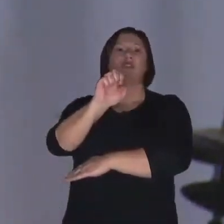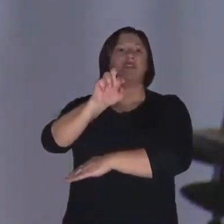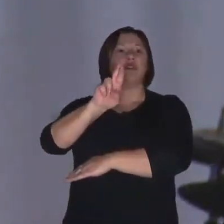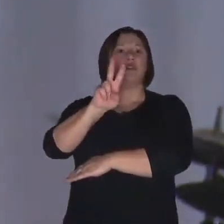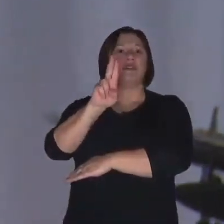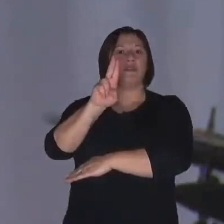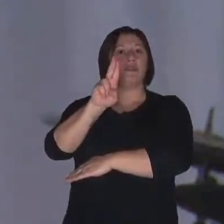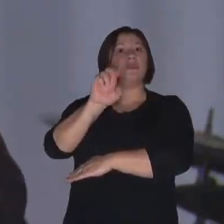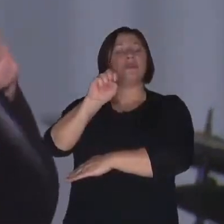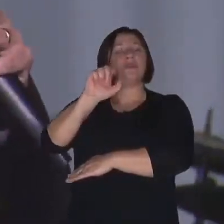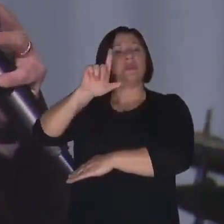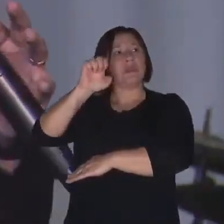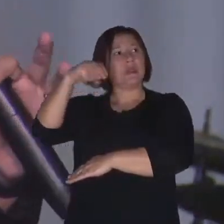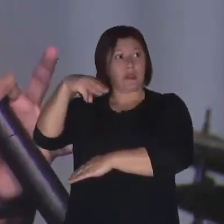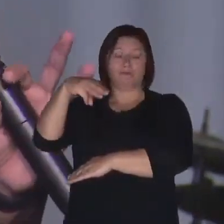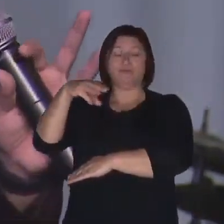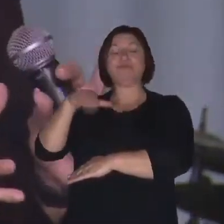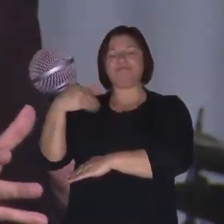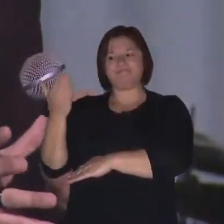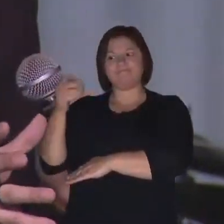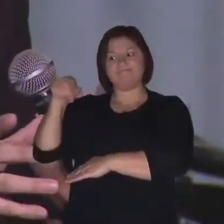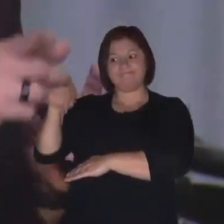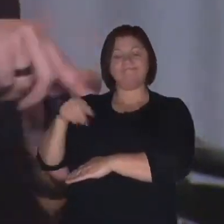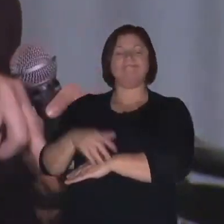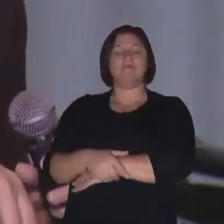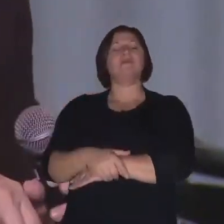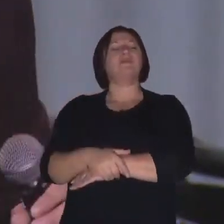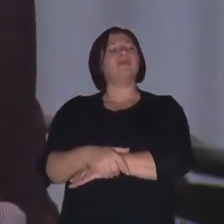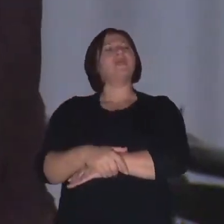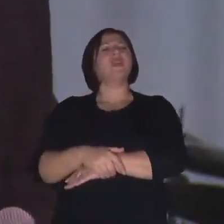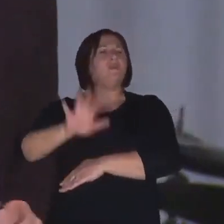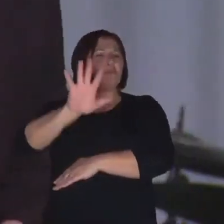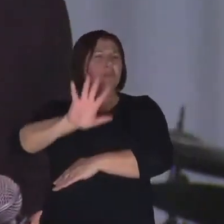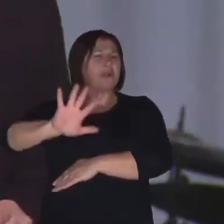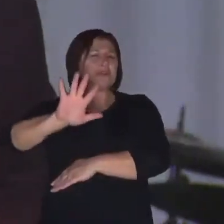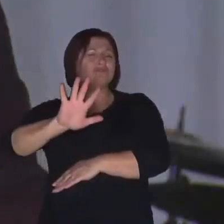Israel, mais especificamente do sul de Israel, Judá.